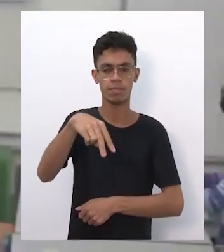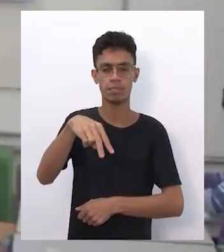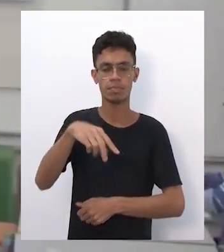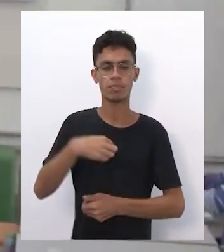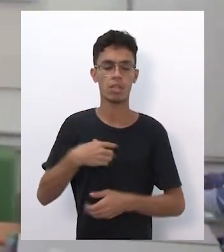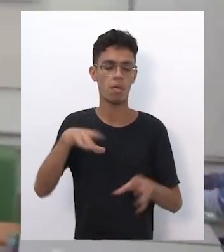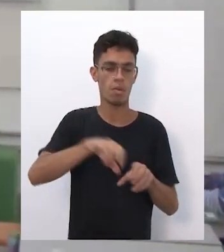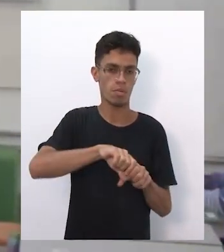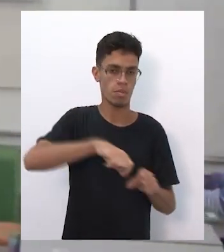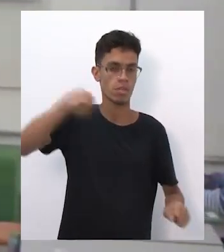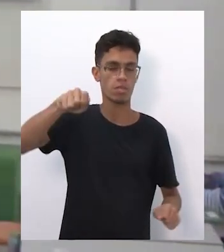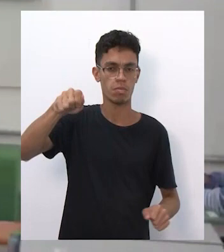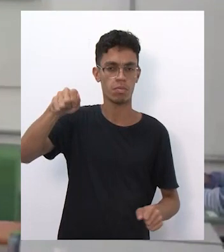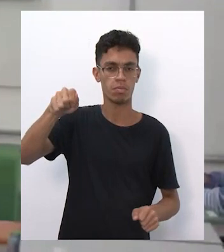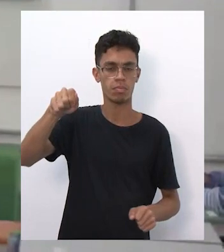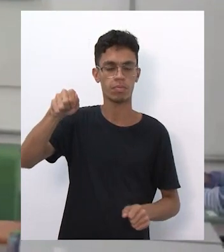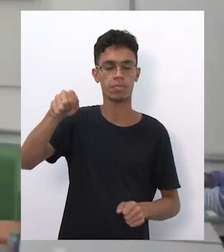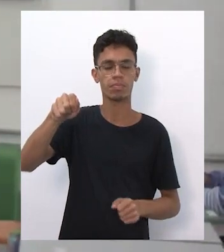pegar a espada,